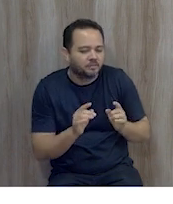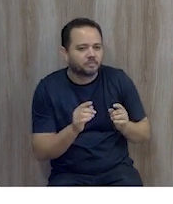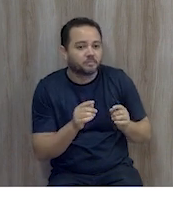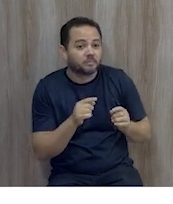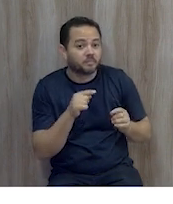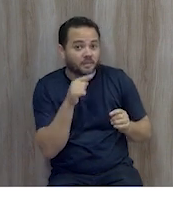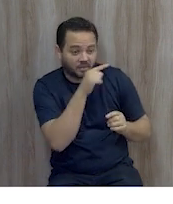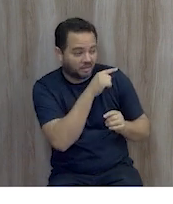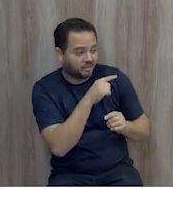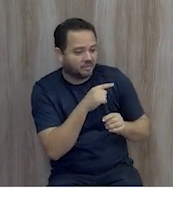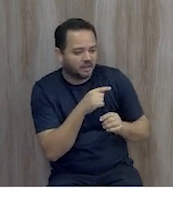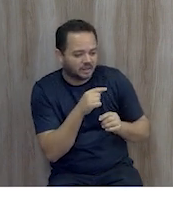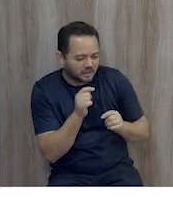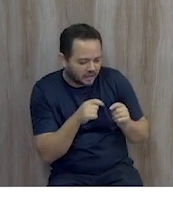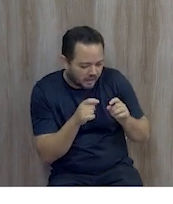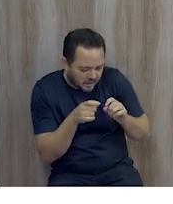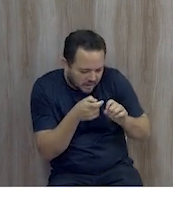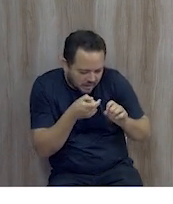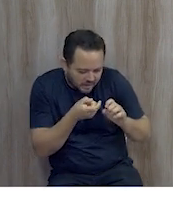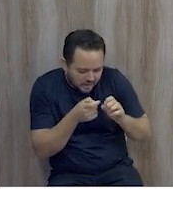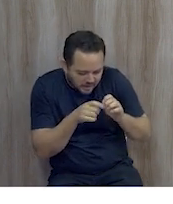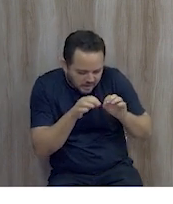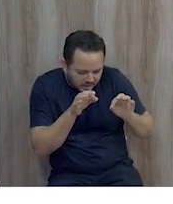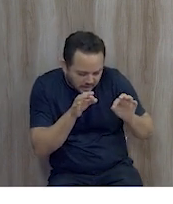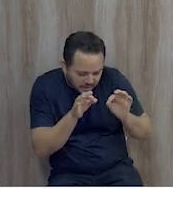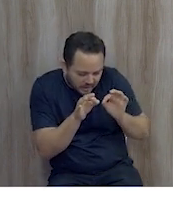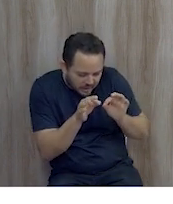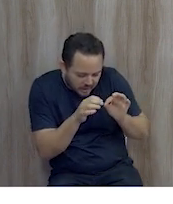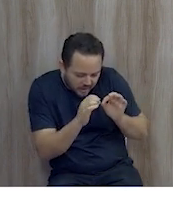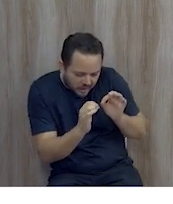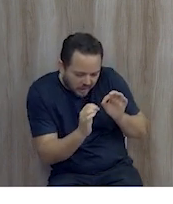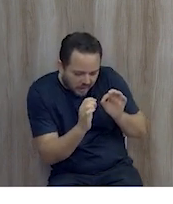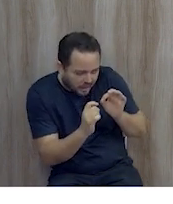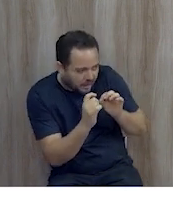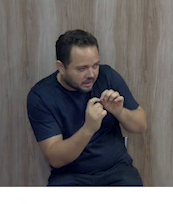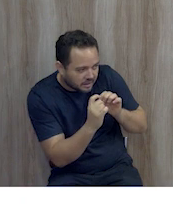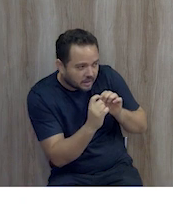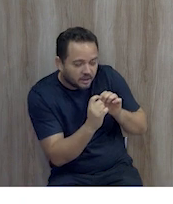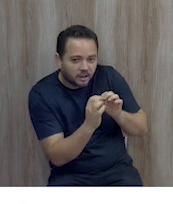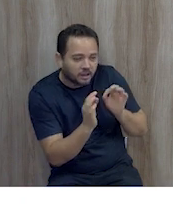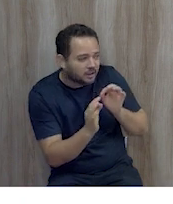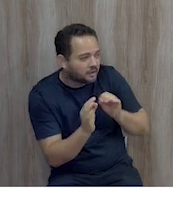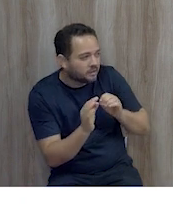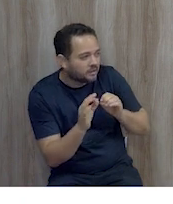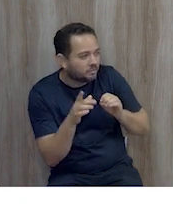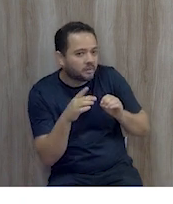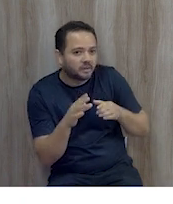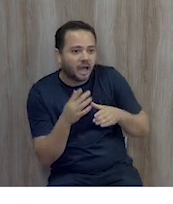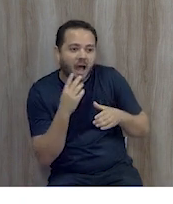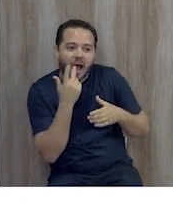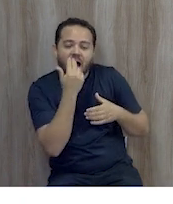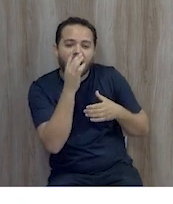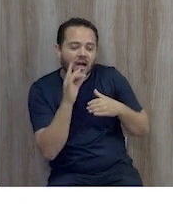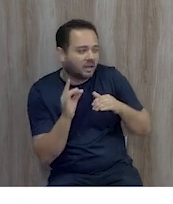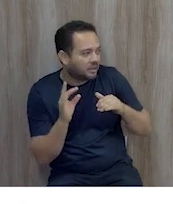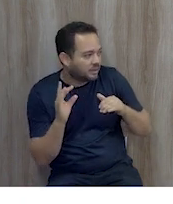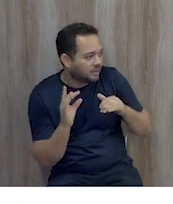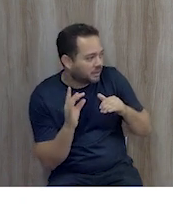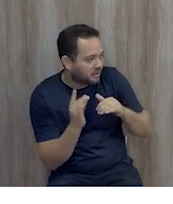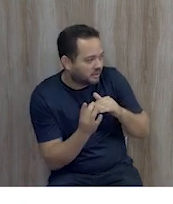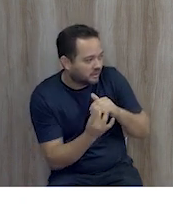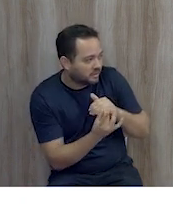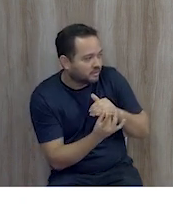gente possa abrir um espaço para entrar com um enxerto de tecido conjuntivo por baixo. De uma forma a não precisar abrir